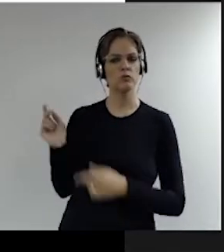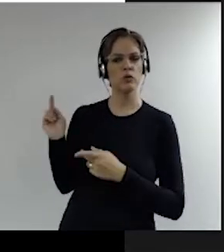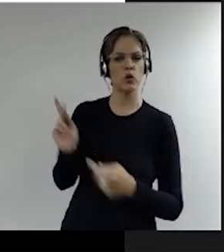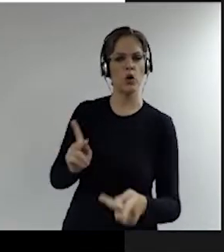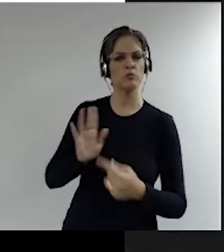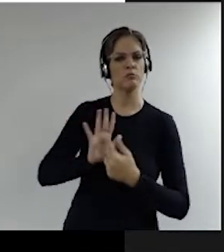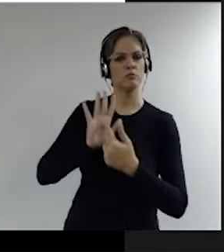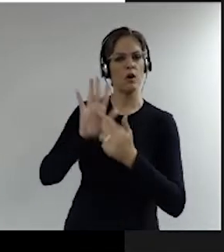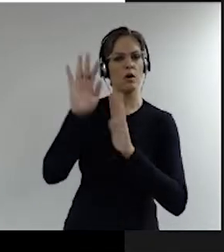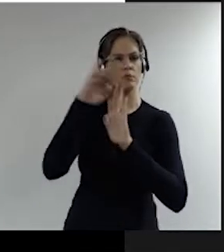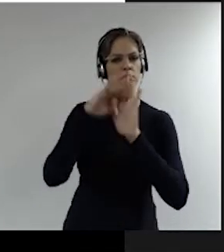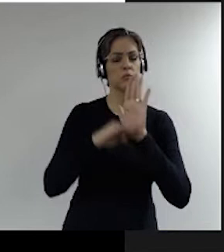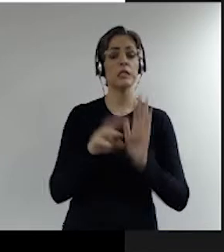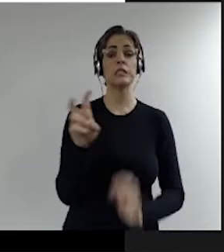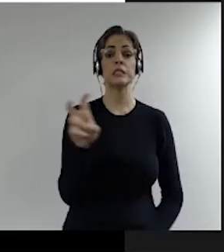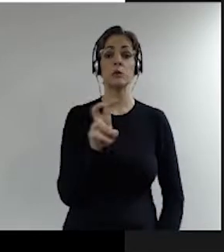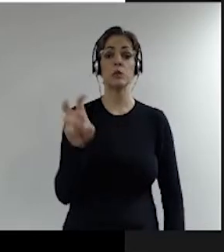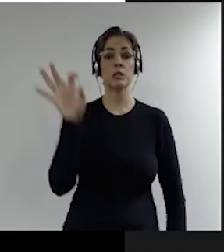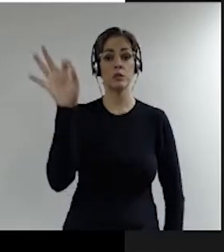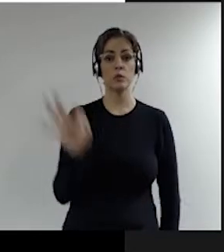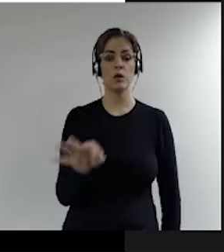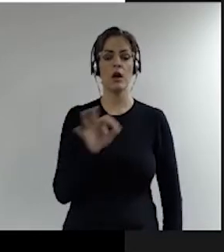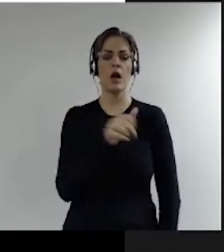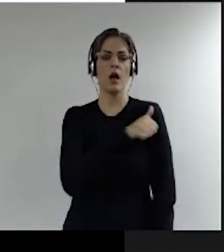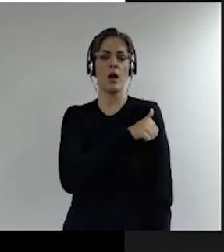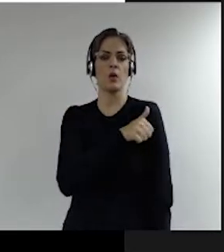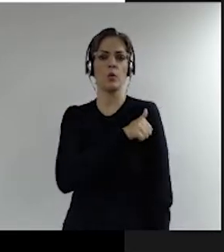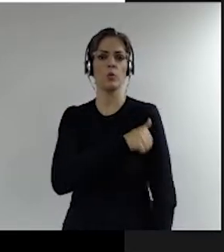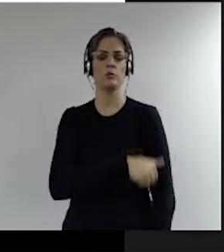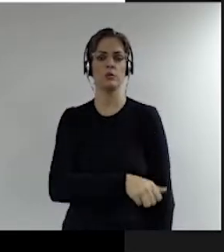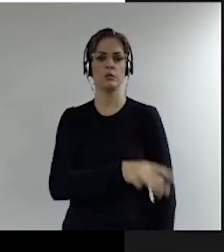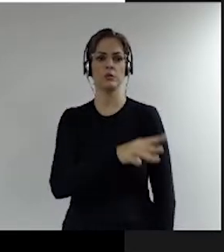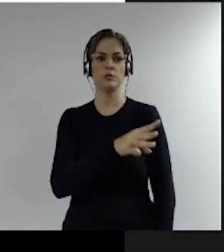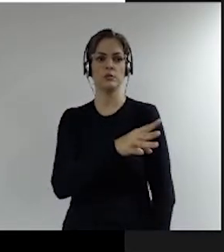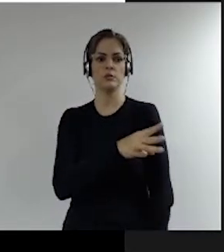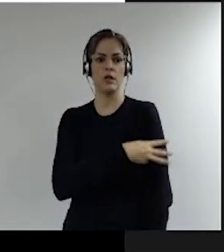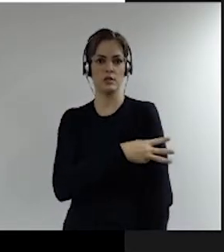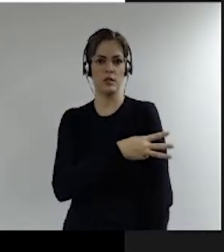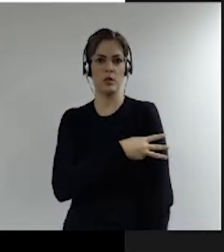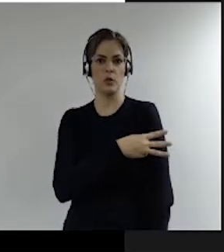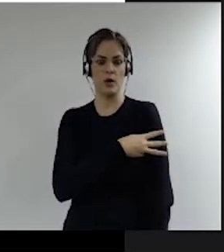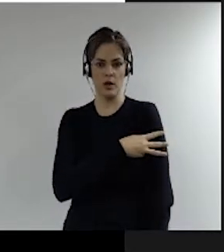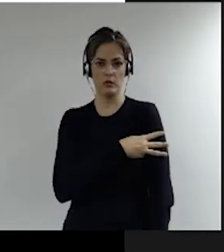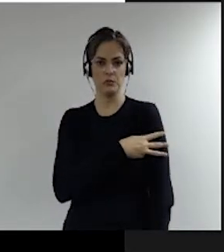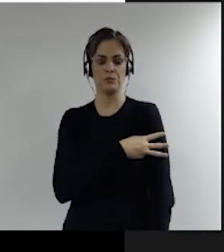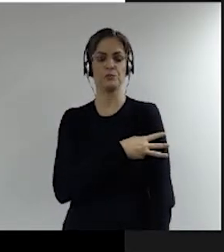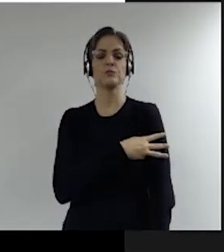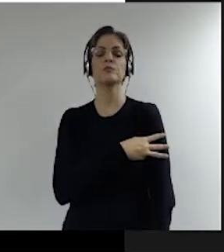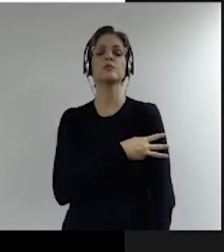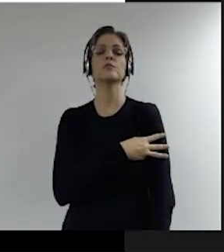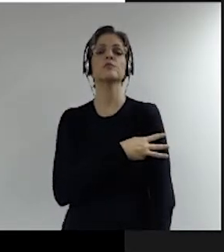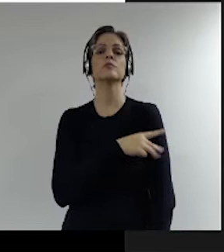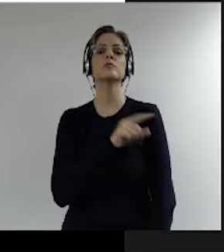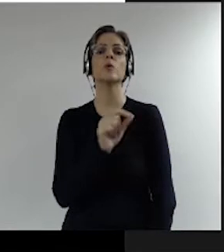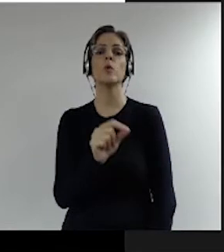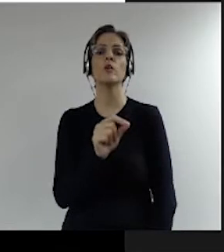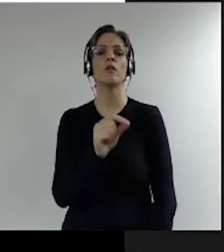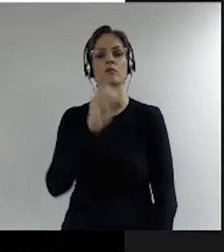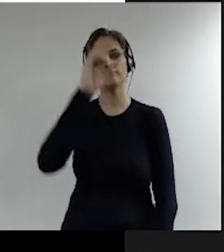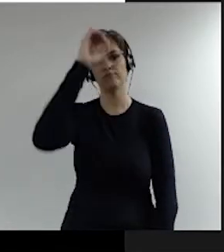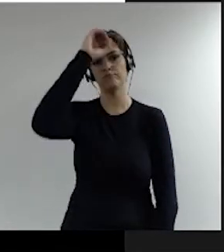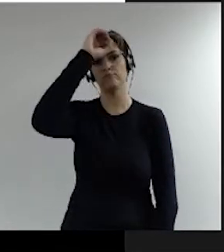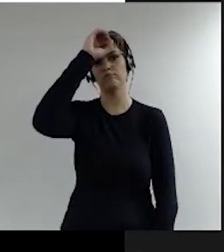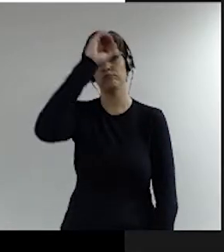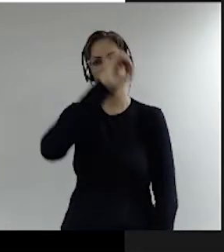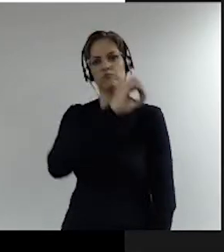Primeiro, 55% dos alunos no terceiro ano do ensino fundamental saem não